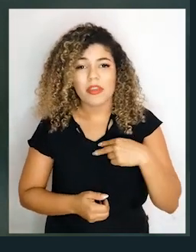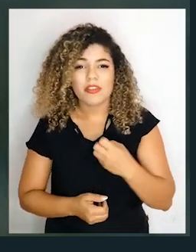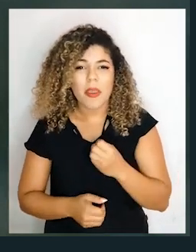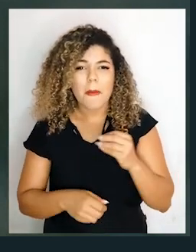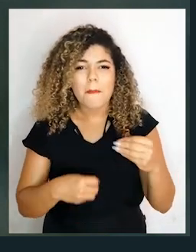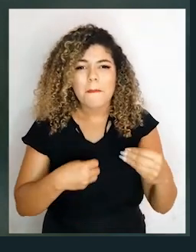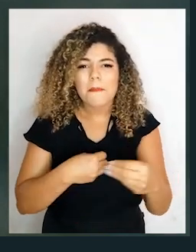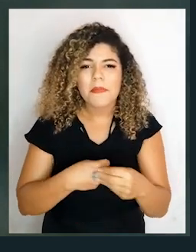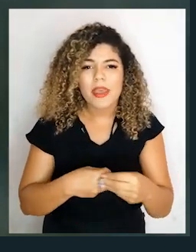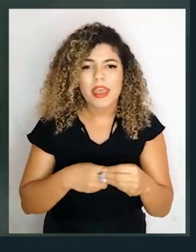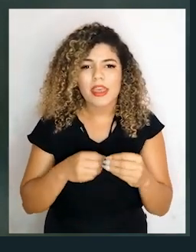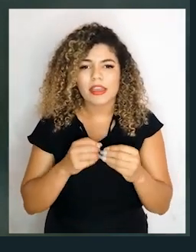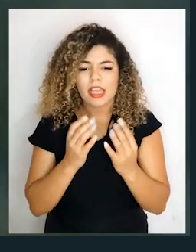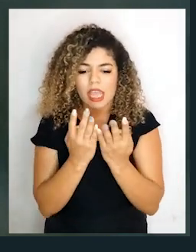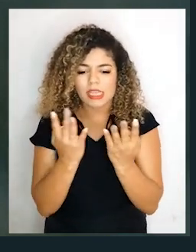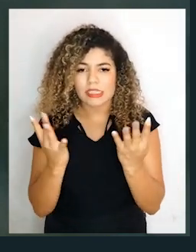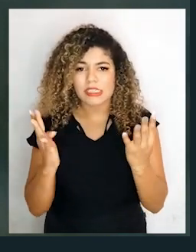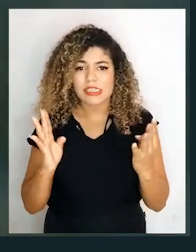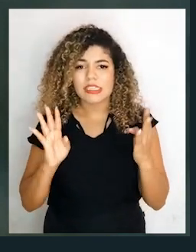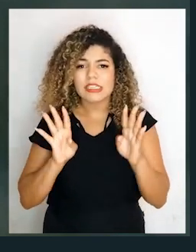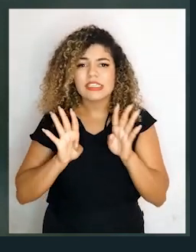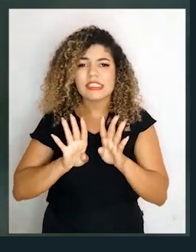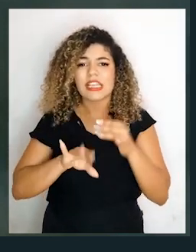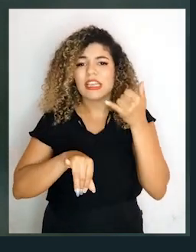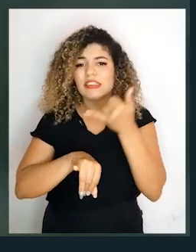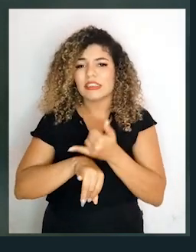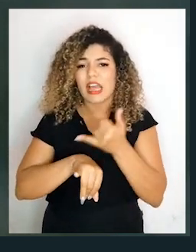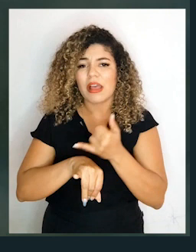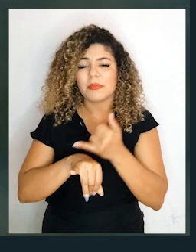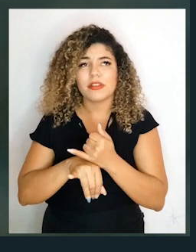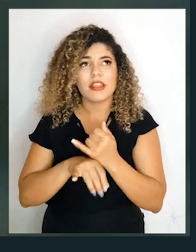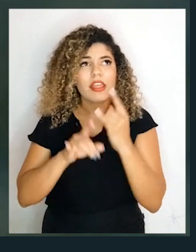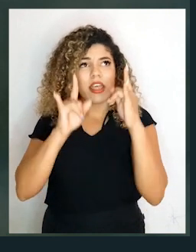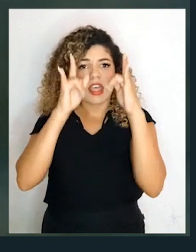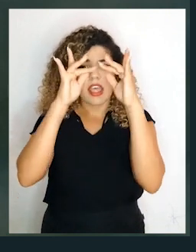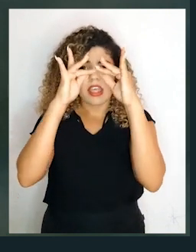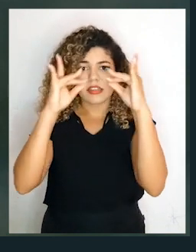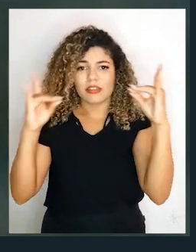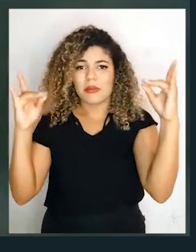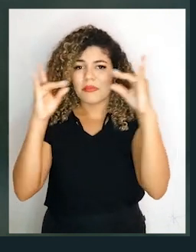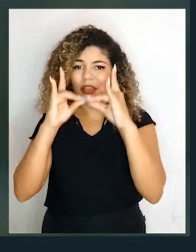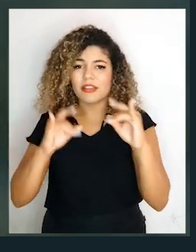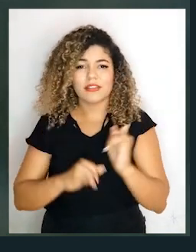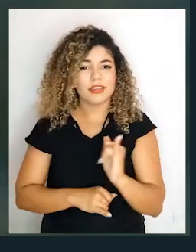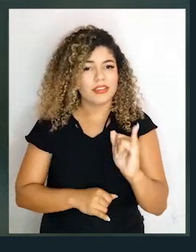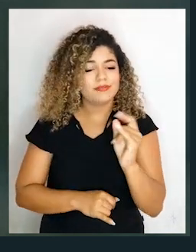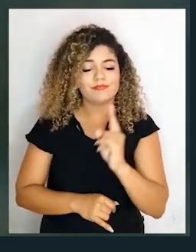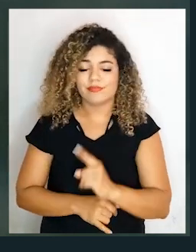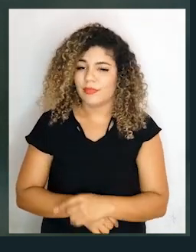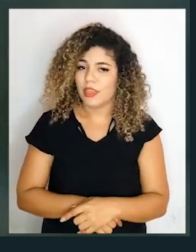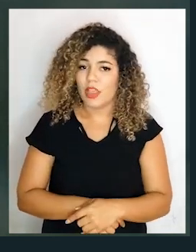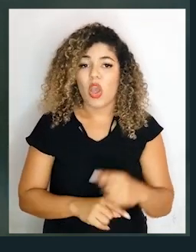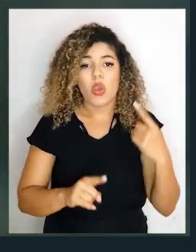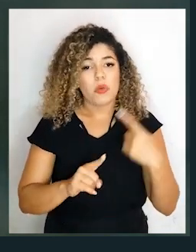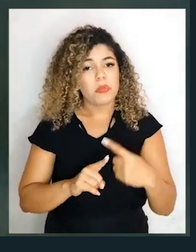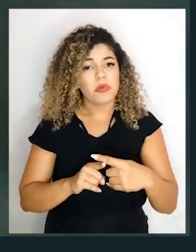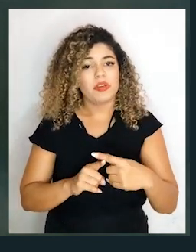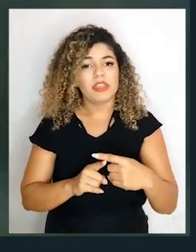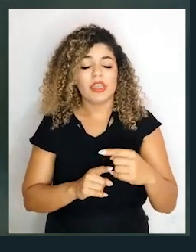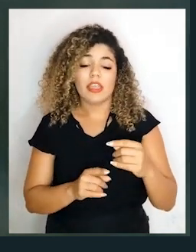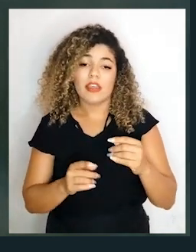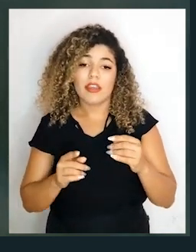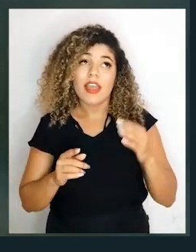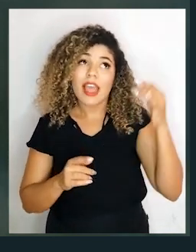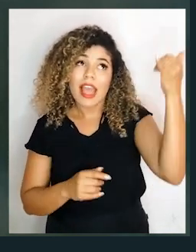de arame, varais metálicos, linhas de transmissão e trilhos de trem. Aqui pelo mesmo princípio da condutividade